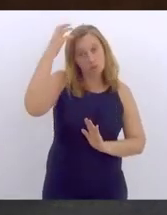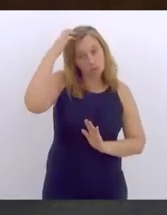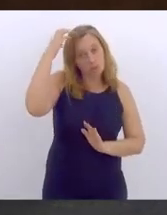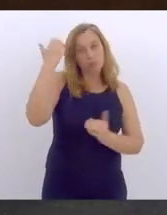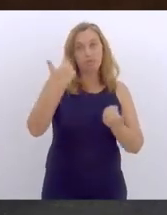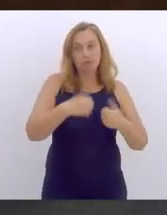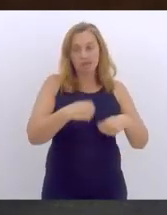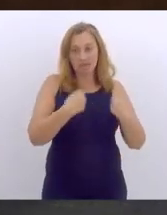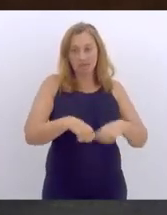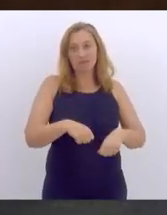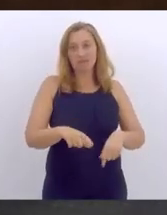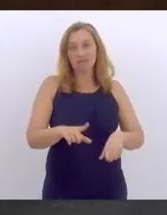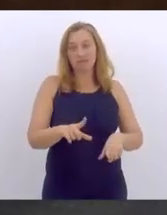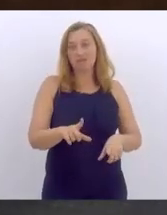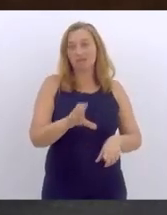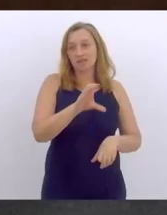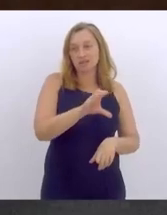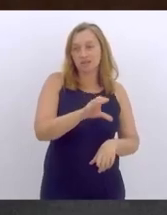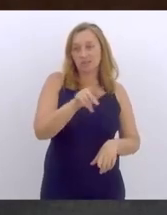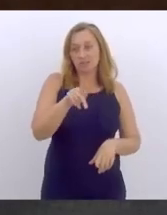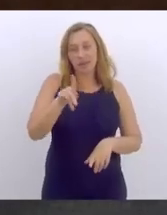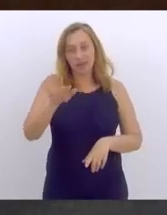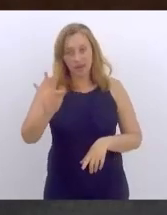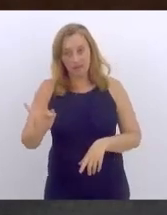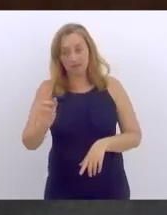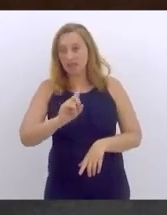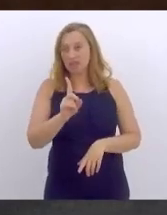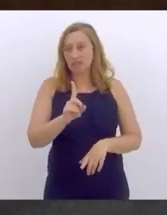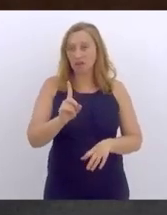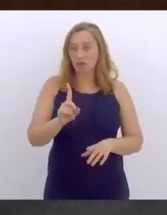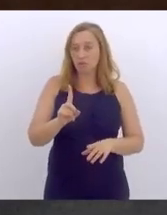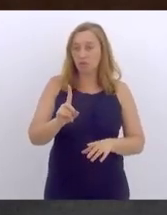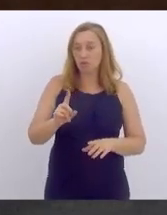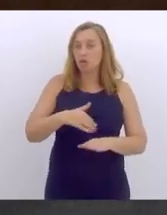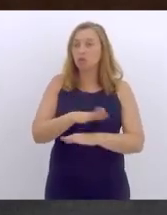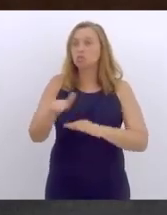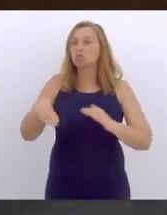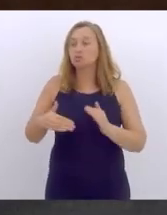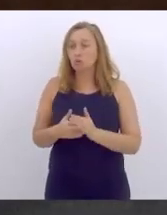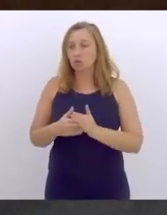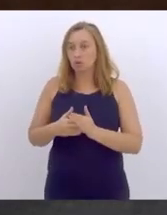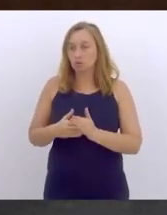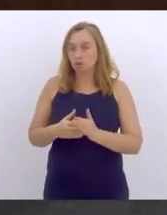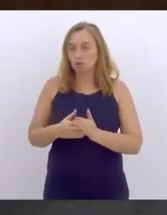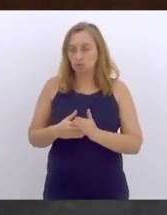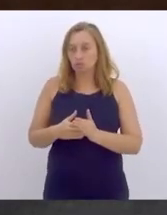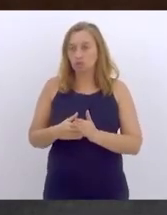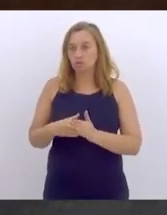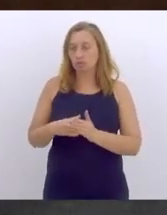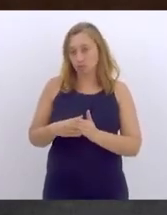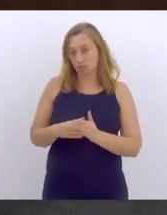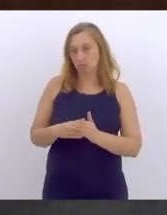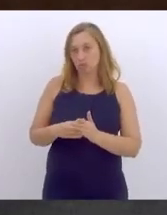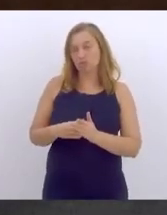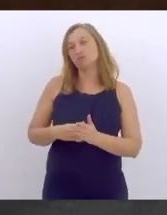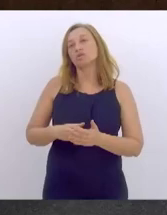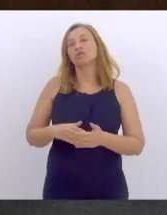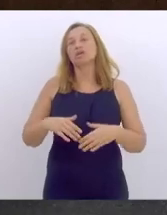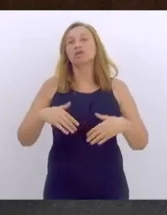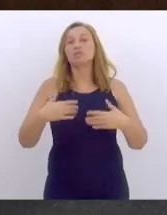no CPF e não a torcida organizada no CNPJ. Por isso,